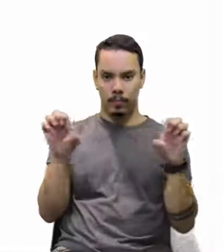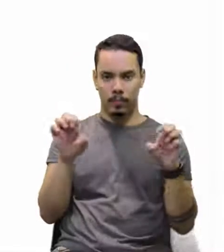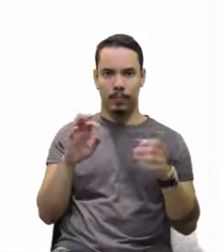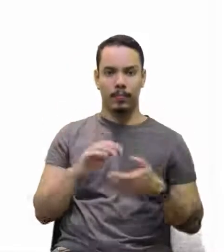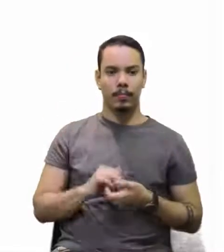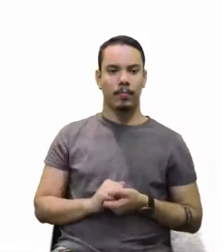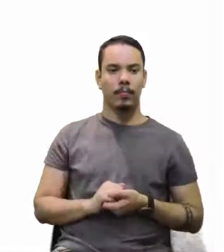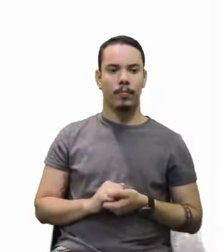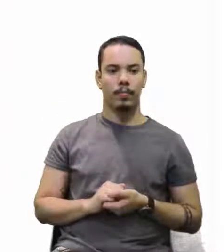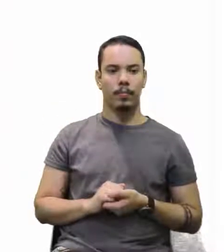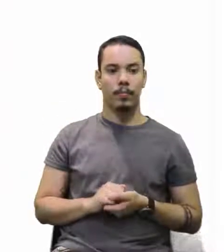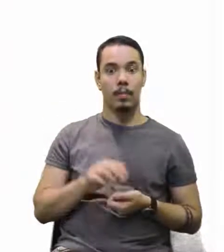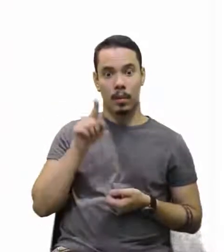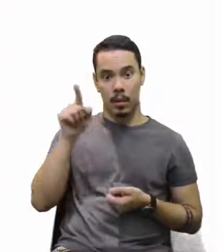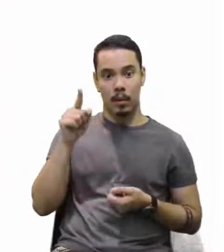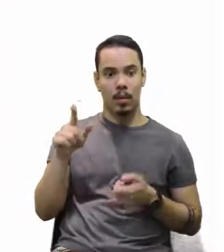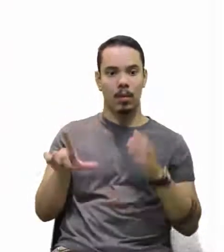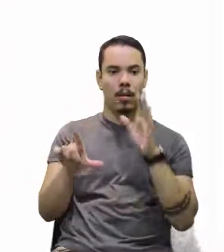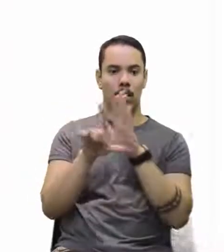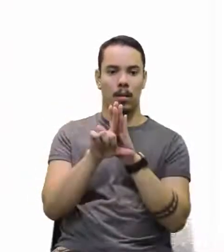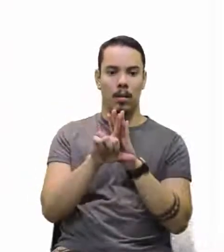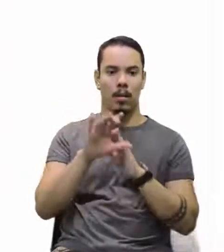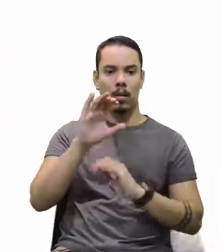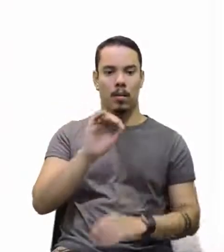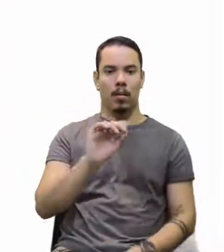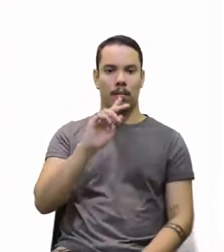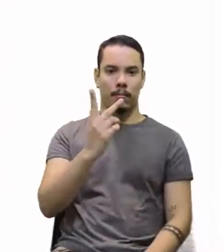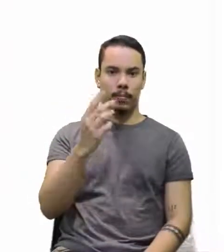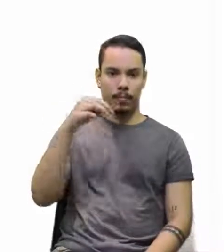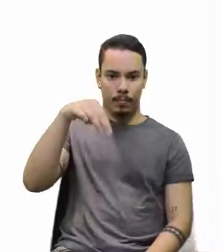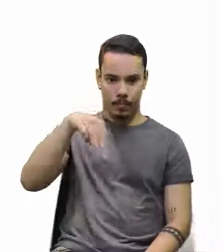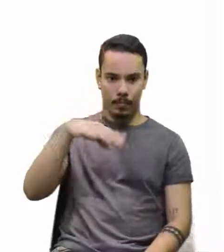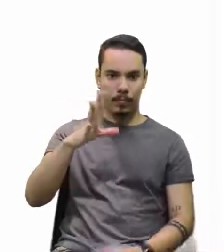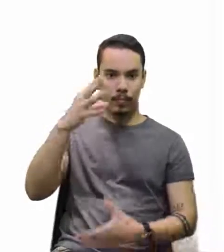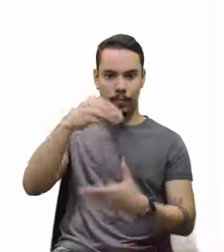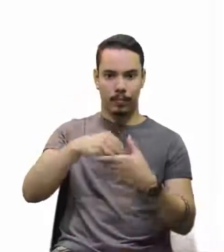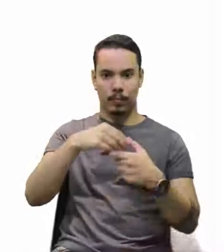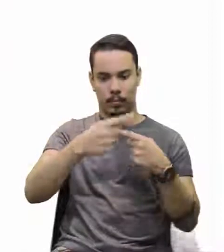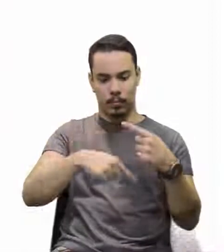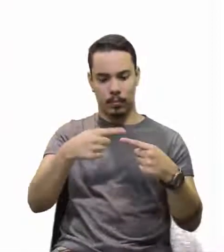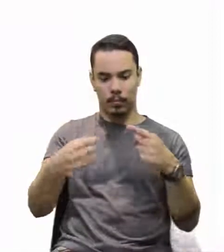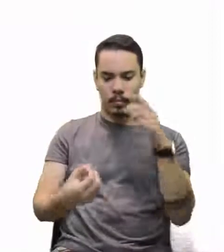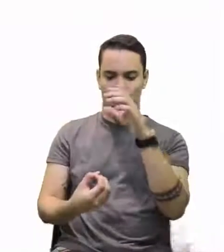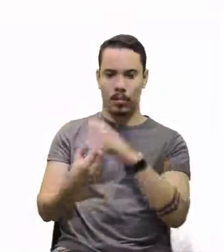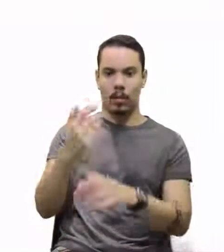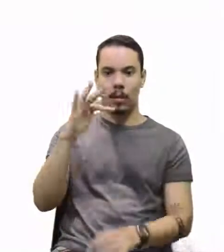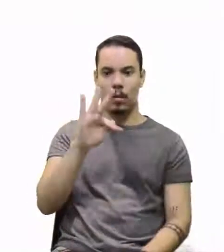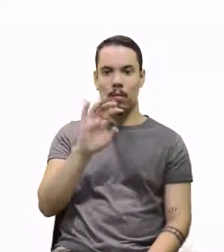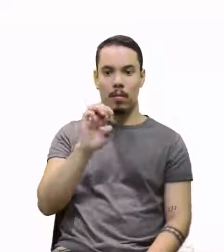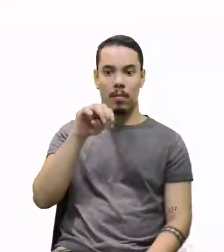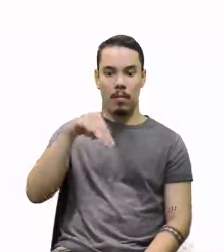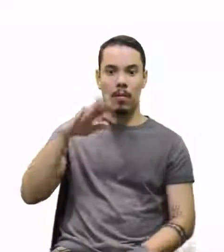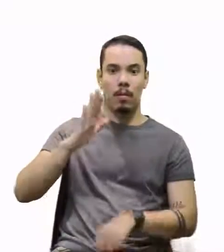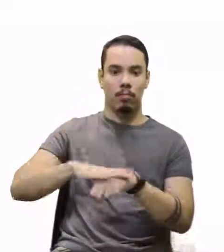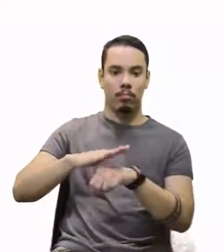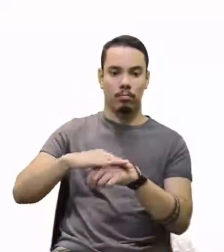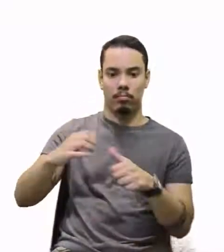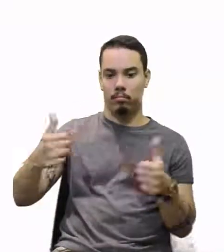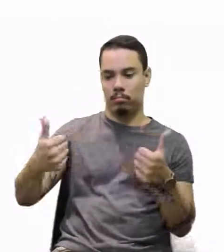Isso é previsto pela lei de Ohm. Na bobina surge uma FEM autoinduzida. Aqui,